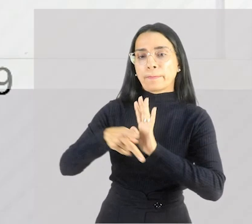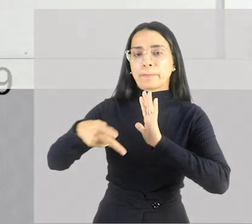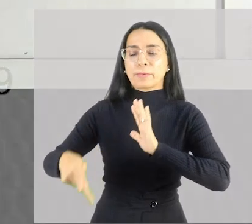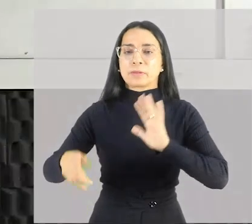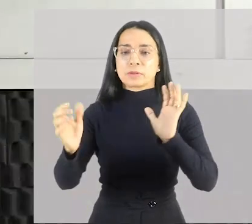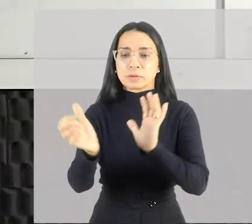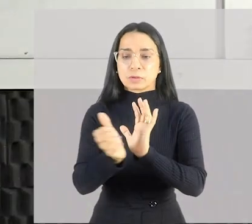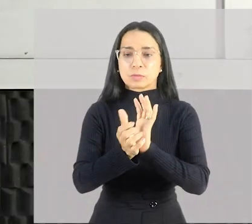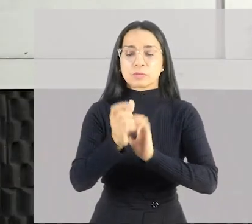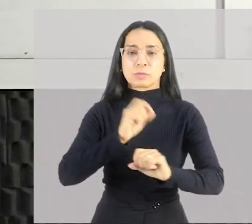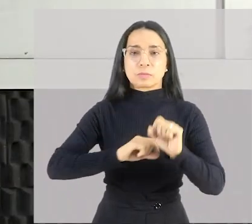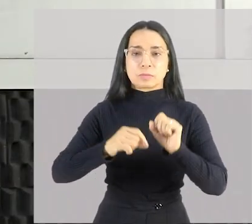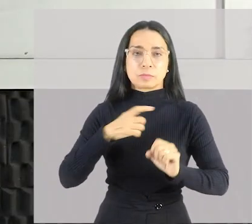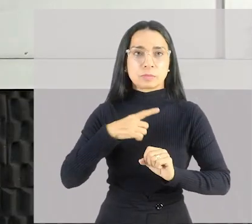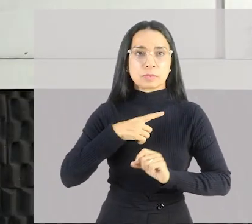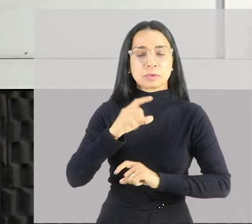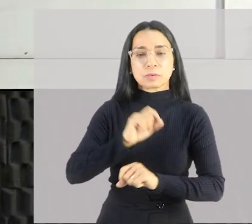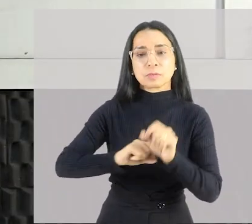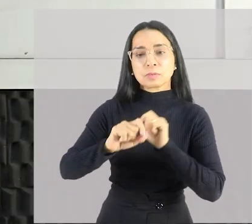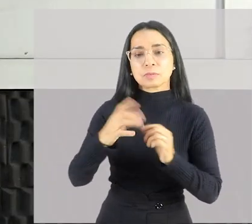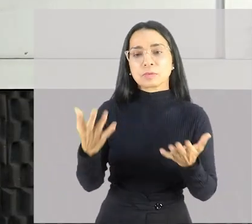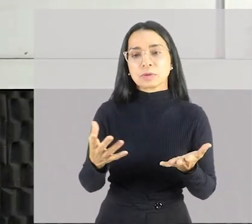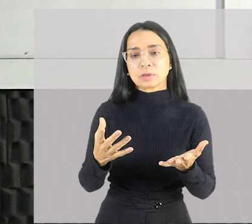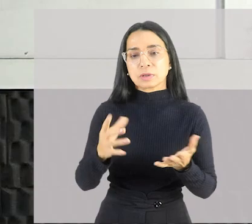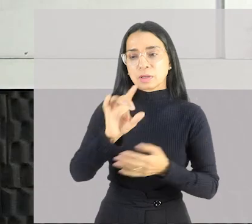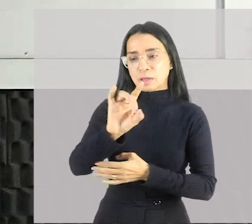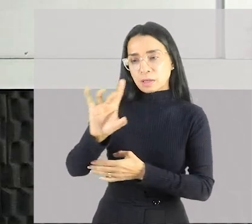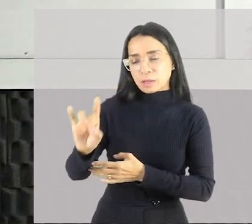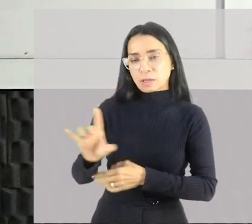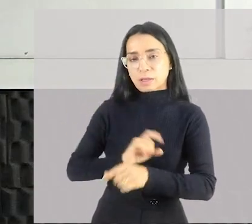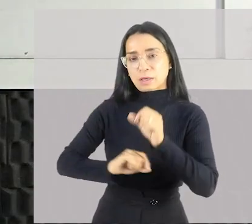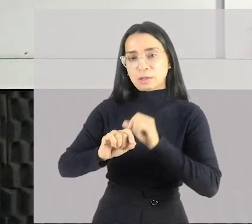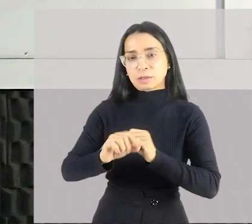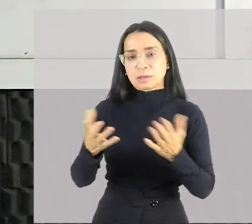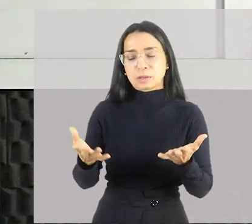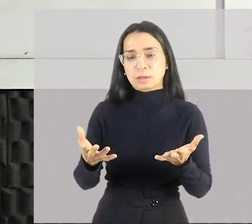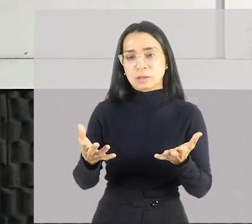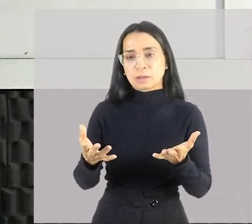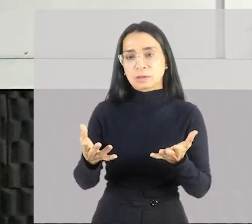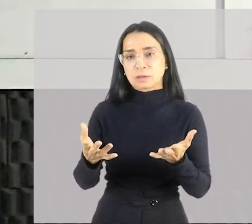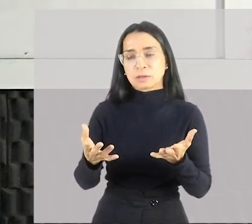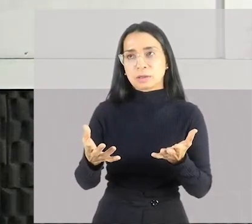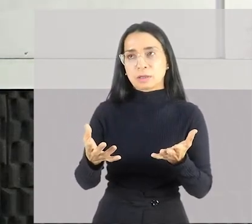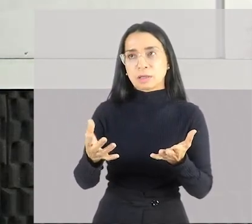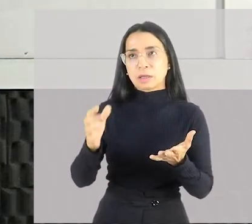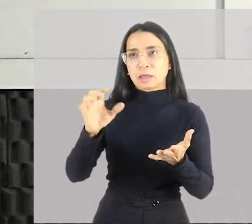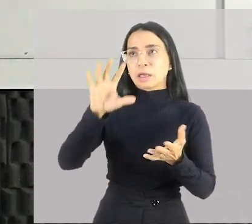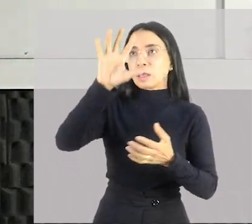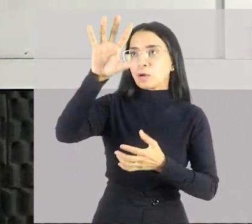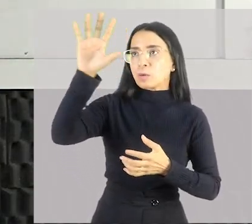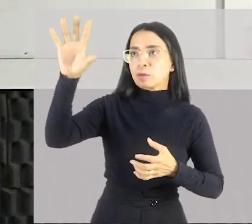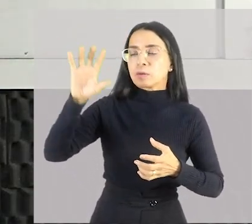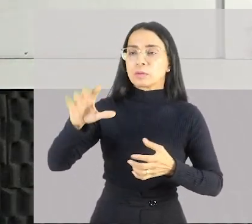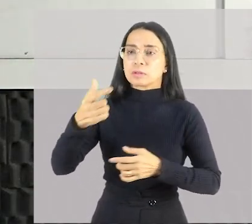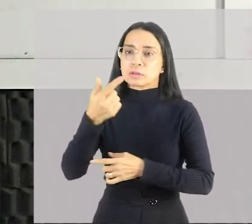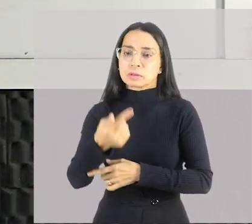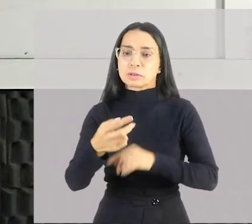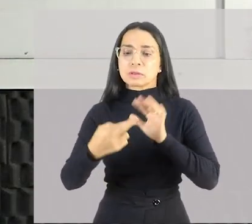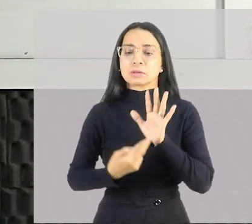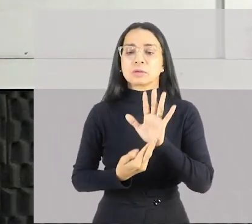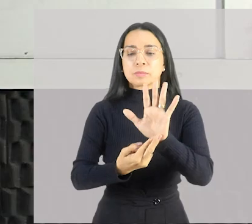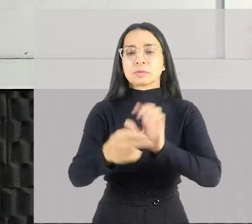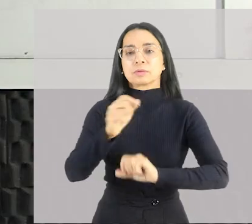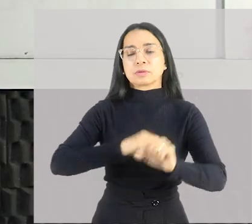eh cada cada eh continente tem sete representantes né então no